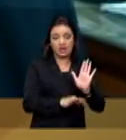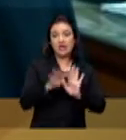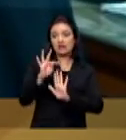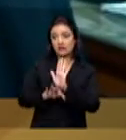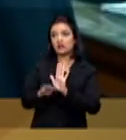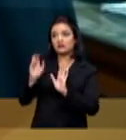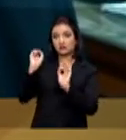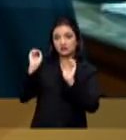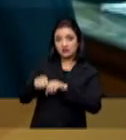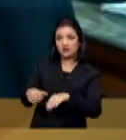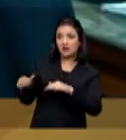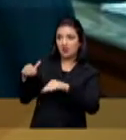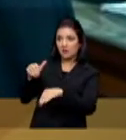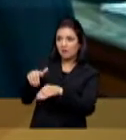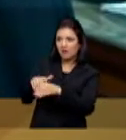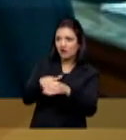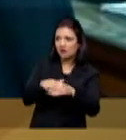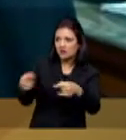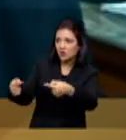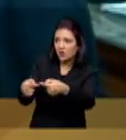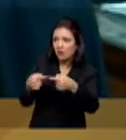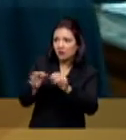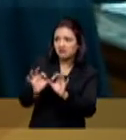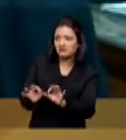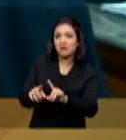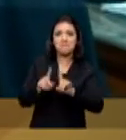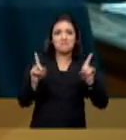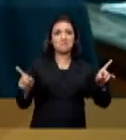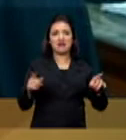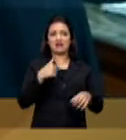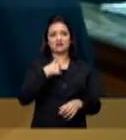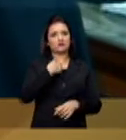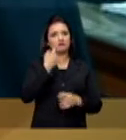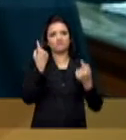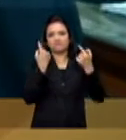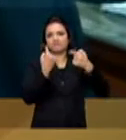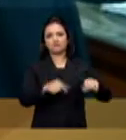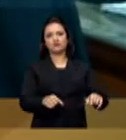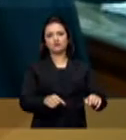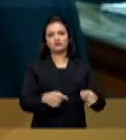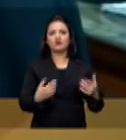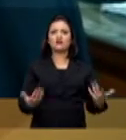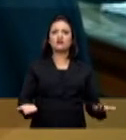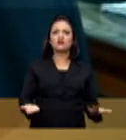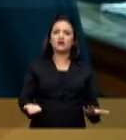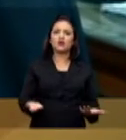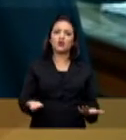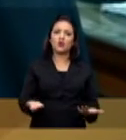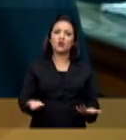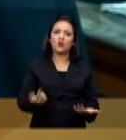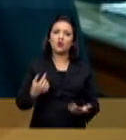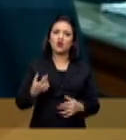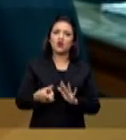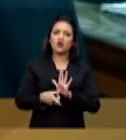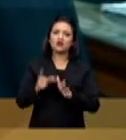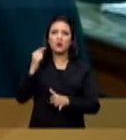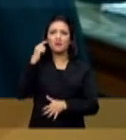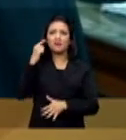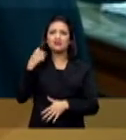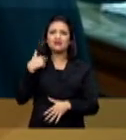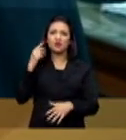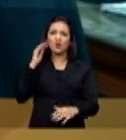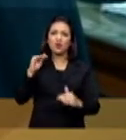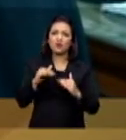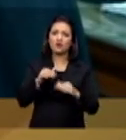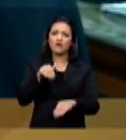segundo lugar, eu percebi mal, e pensei que tivesse acompanhado, o voto do ministro Gilmar Mendes. Eu imaginei que